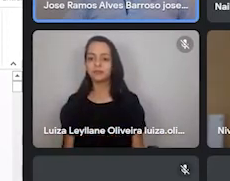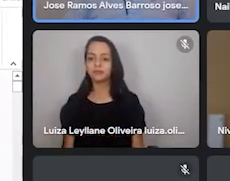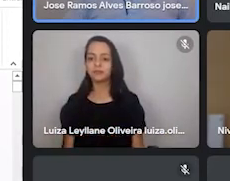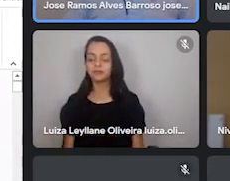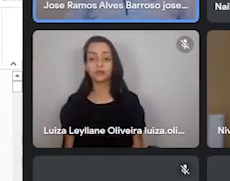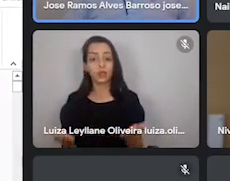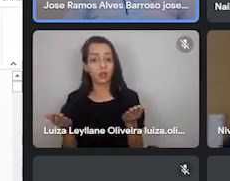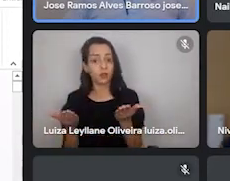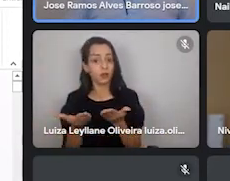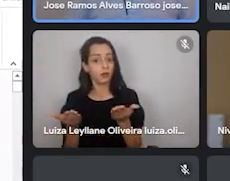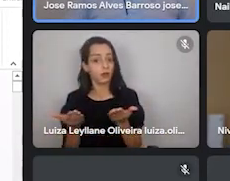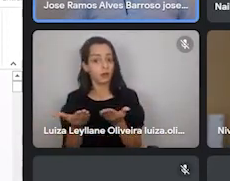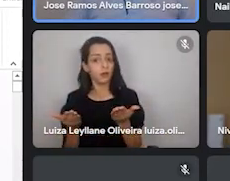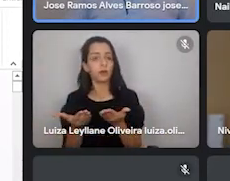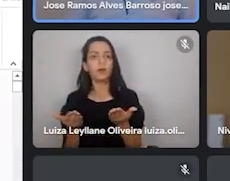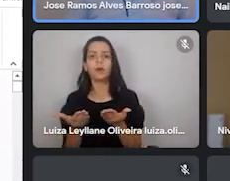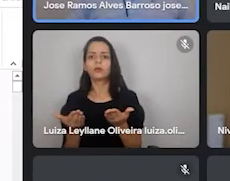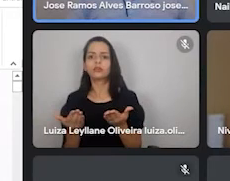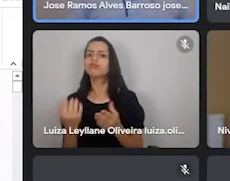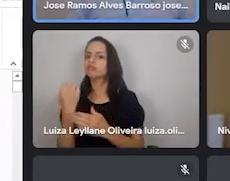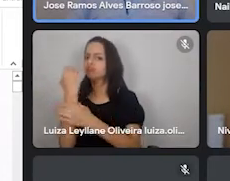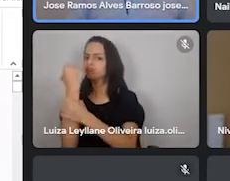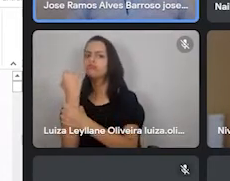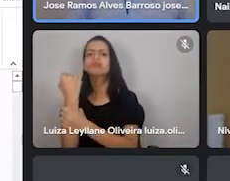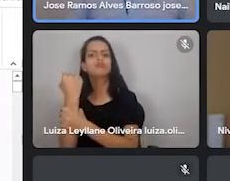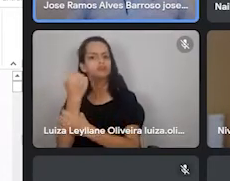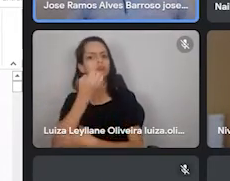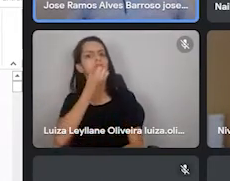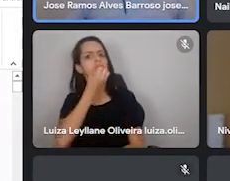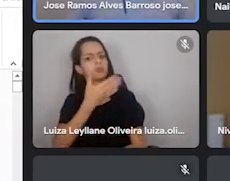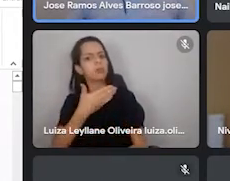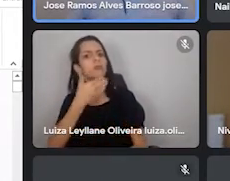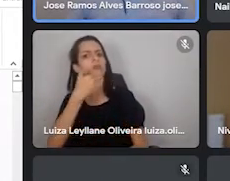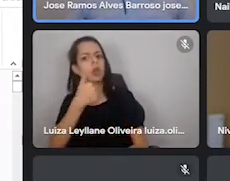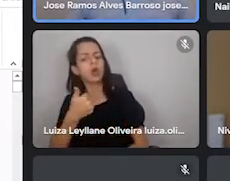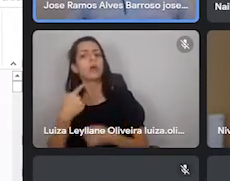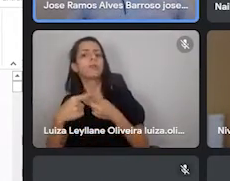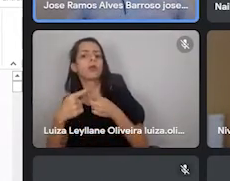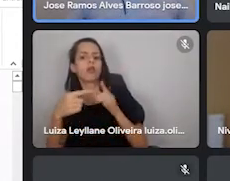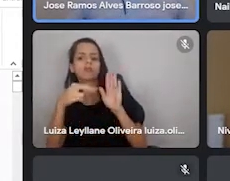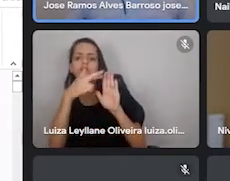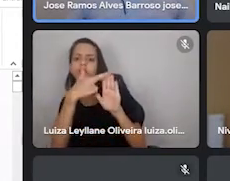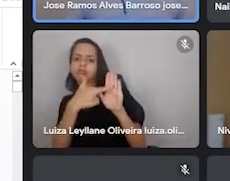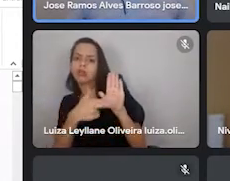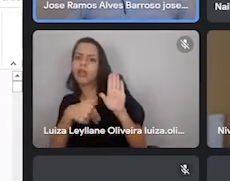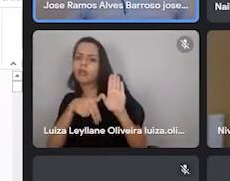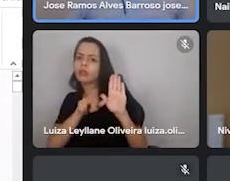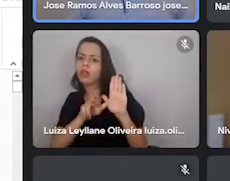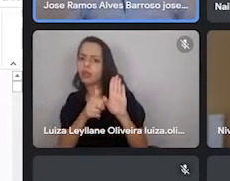Hoje, a segurança melhorou muito com a NR10. Se